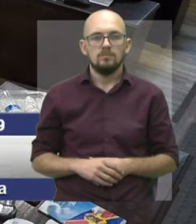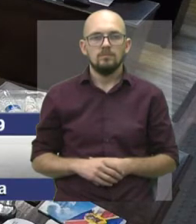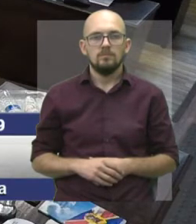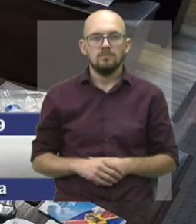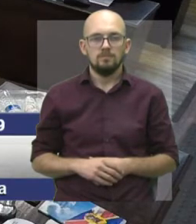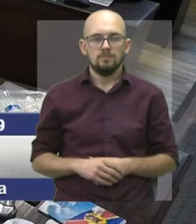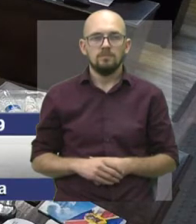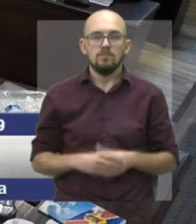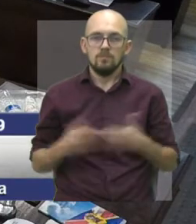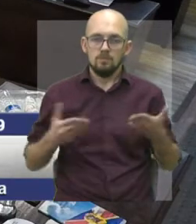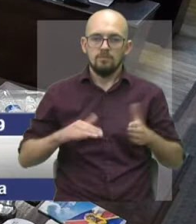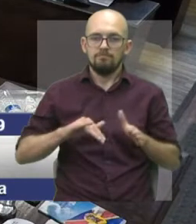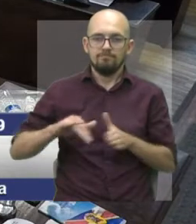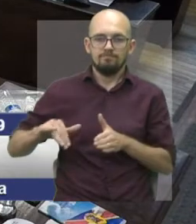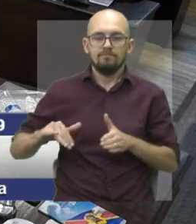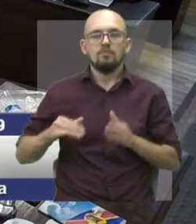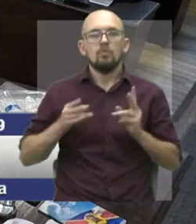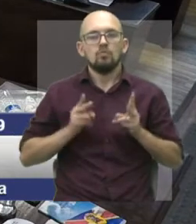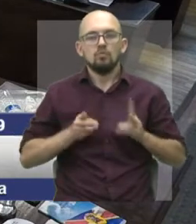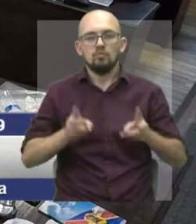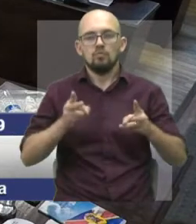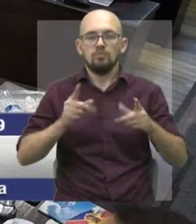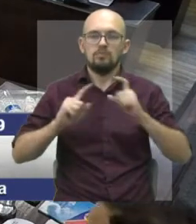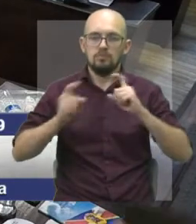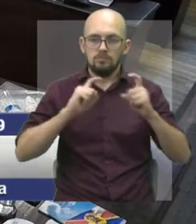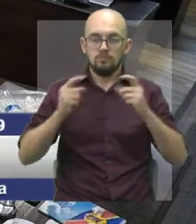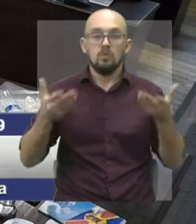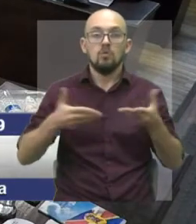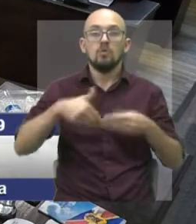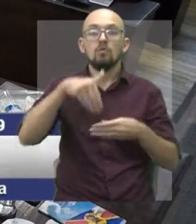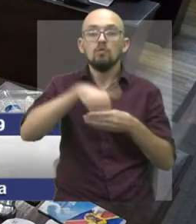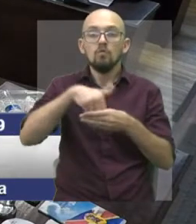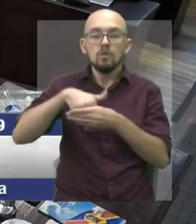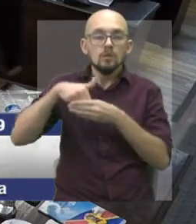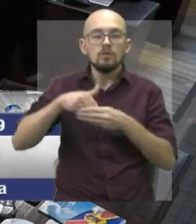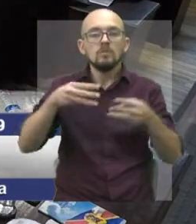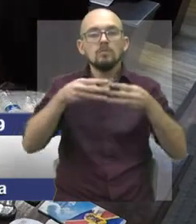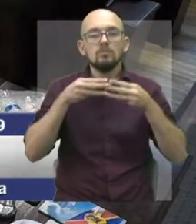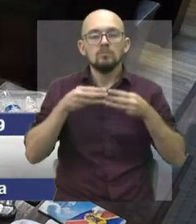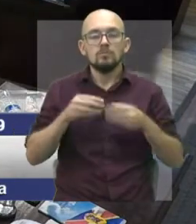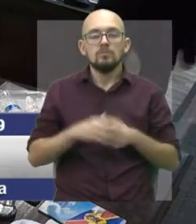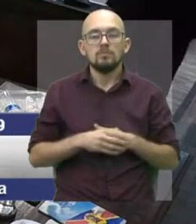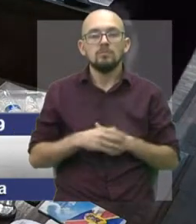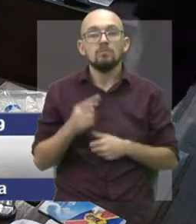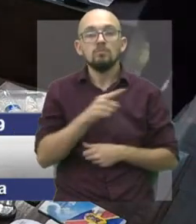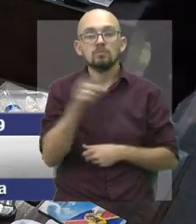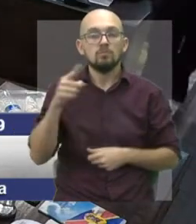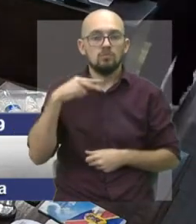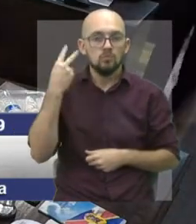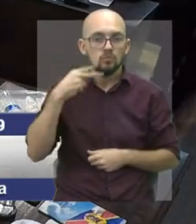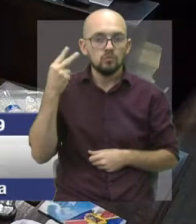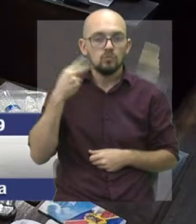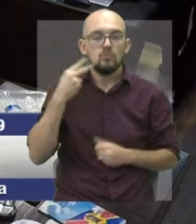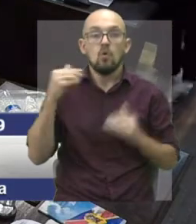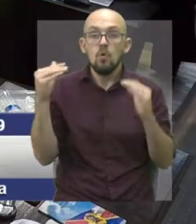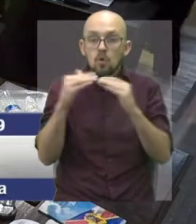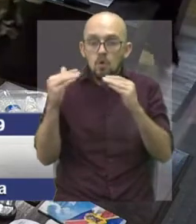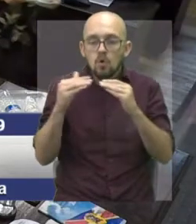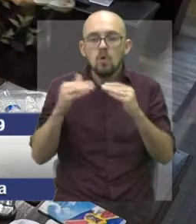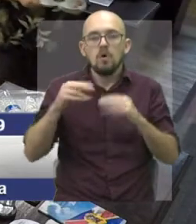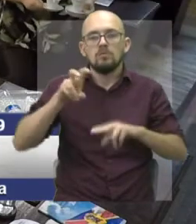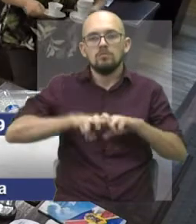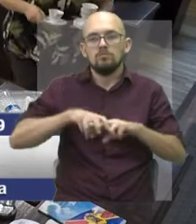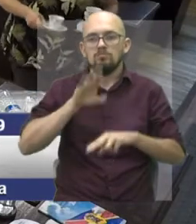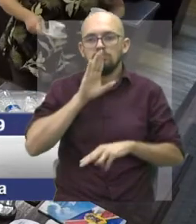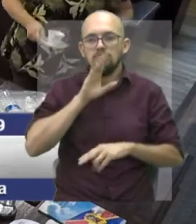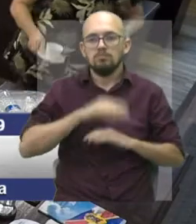Dando continuidade à nossa sessão, está em votação a referida moção. Os senhores vereadores que estiverem de acordo, permaneçam